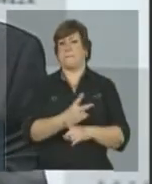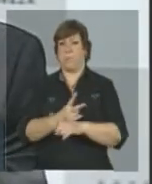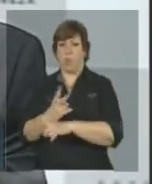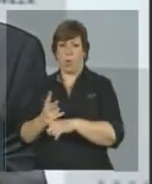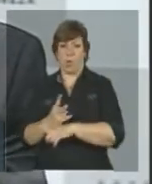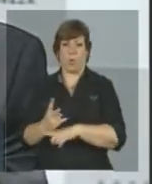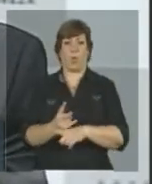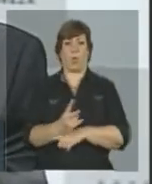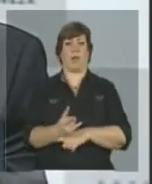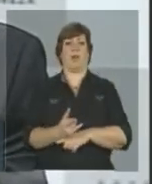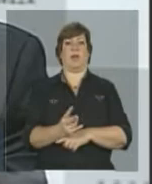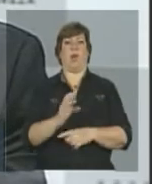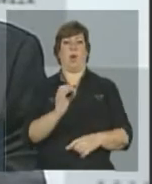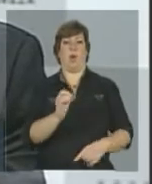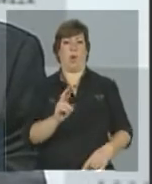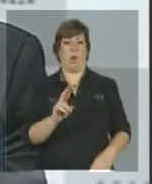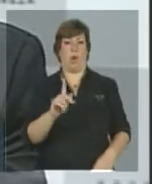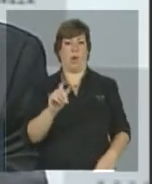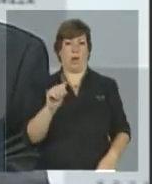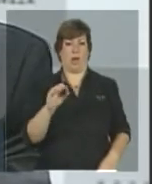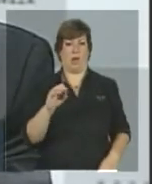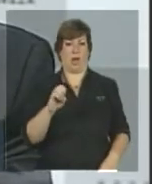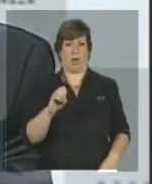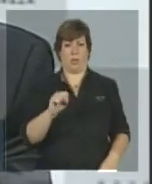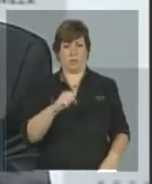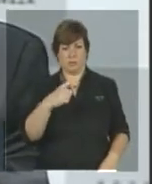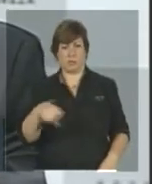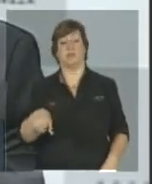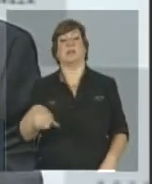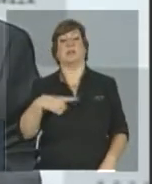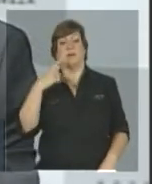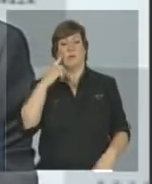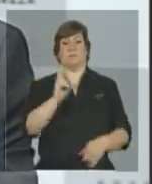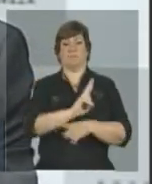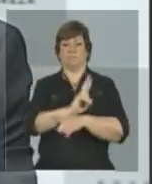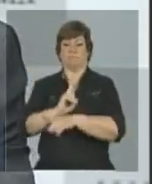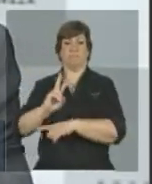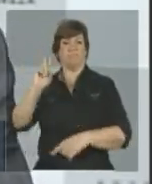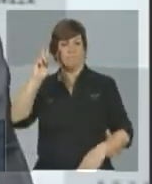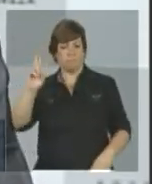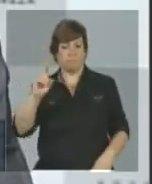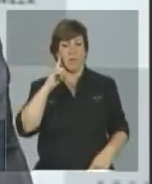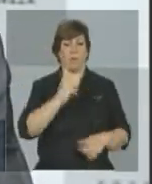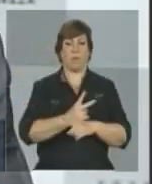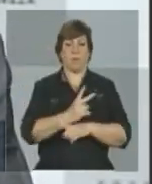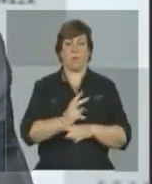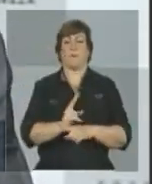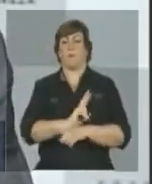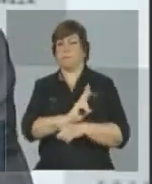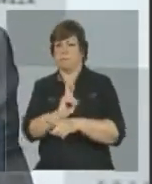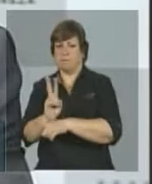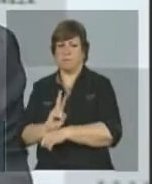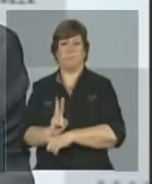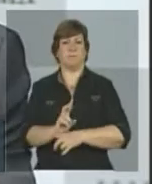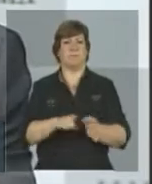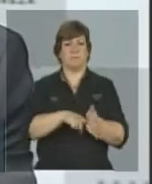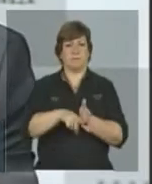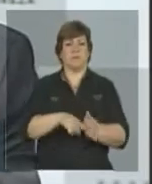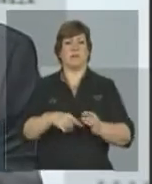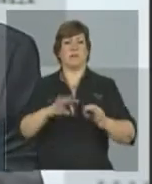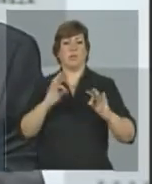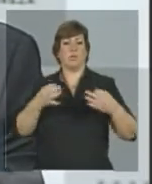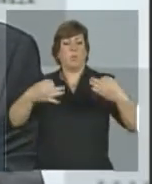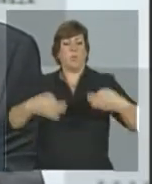estar preocupadas em monitorar toda a qualidade do processo que acontece. Hoje, nós temos